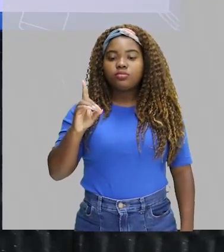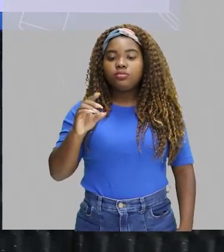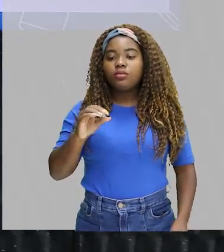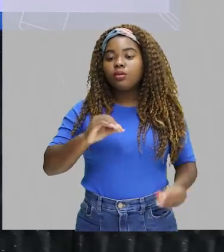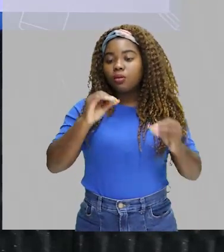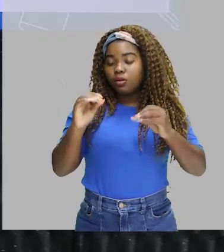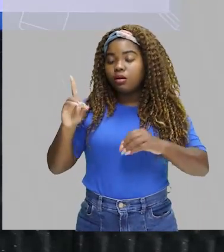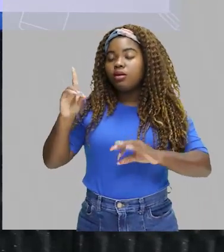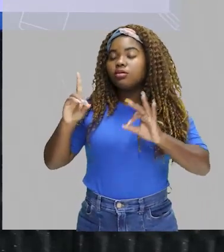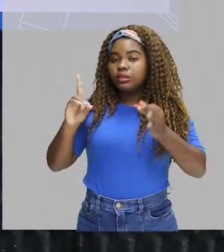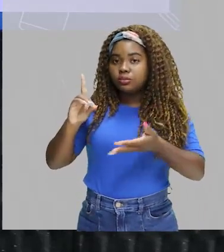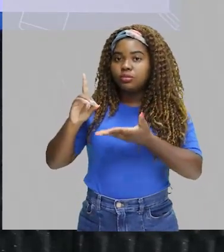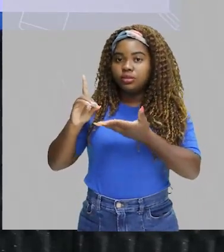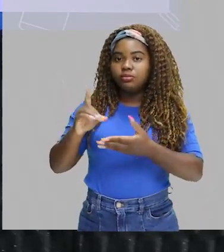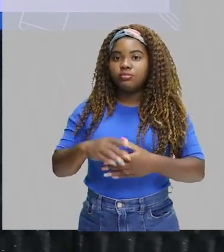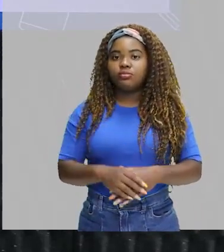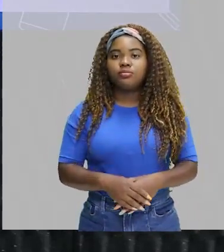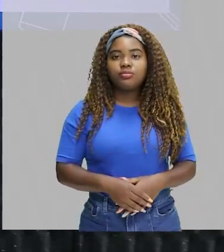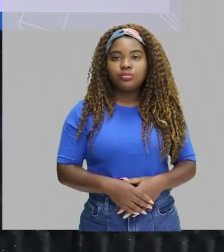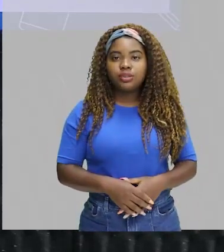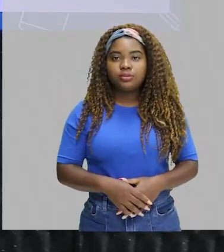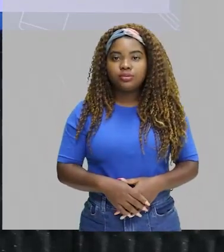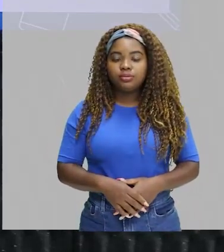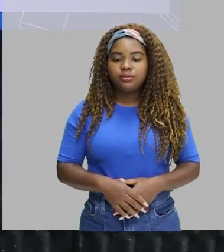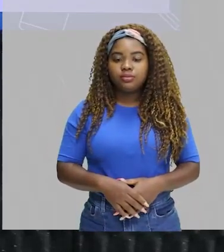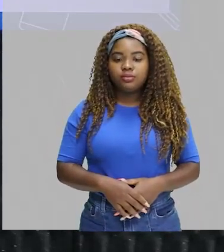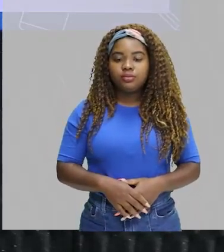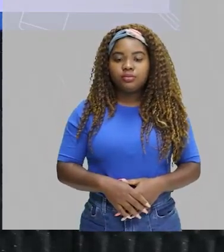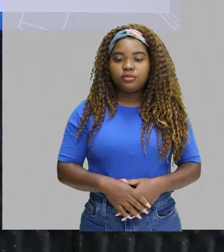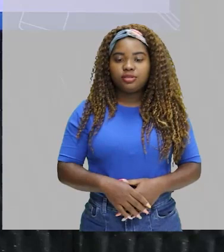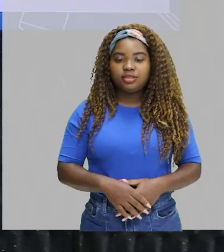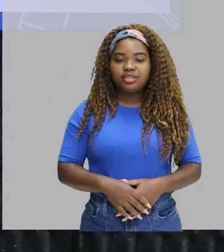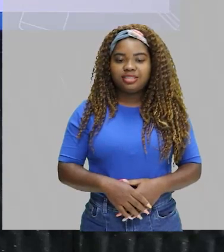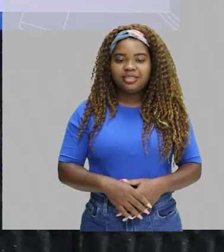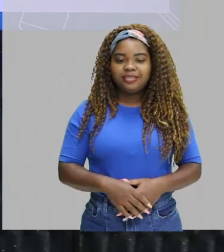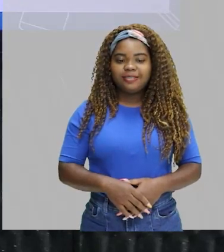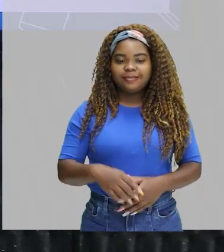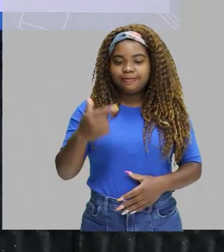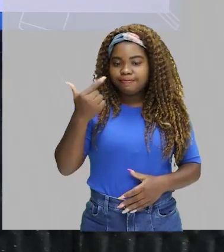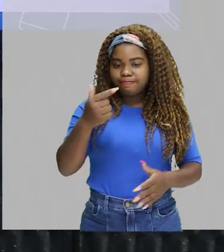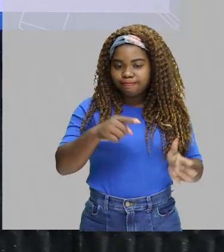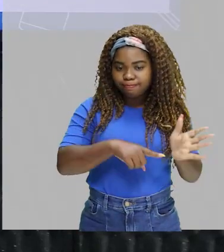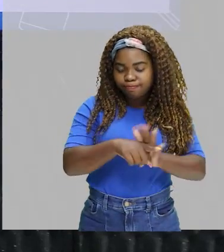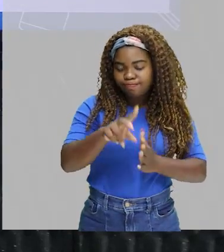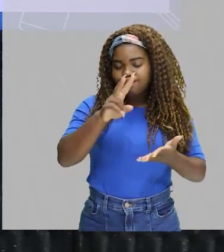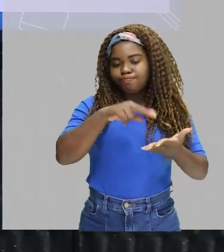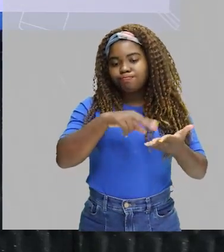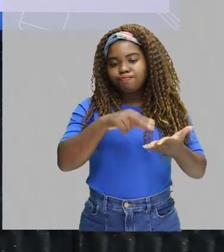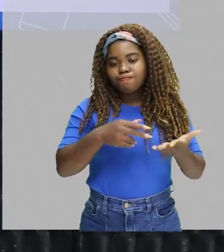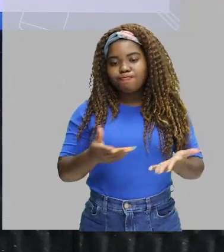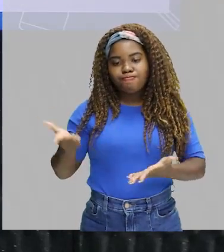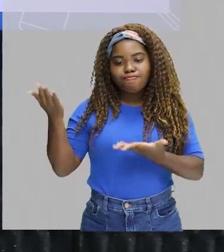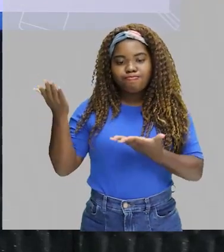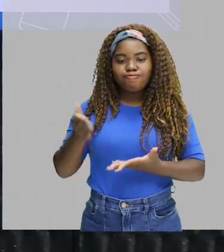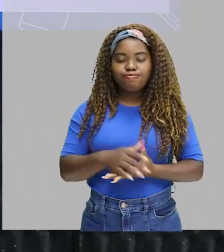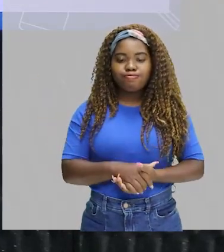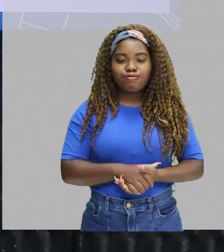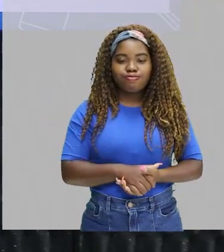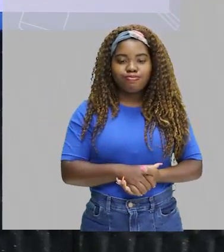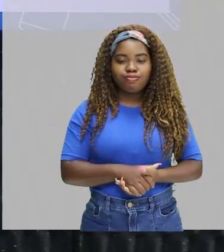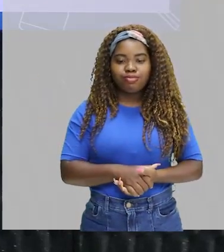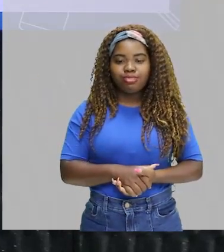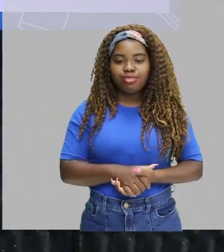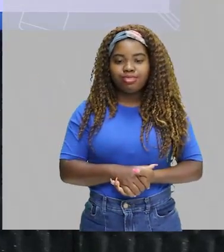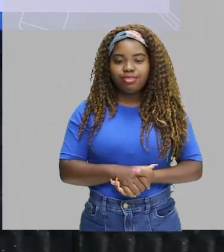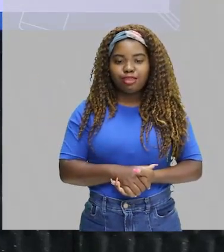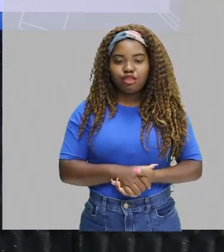letra D de dado, correto? Perfeito? Vamos seguir? Vamos lá. A segunda questão traz o Jeremy